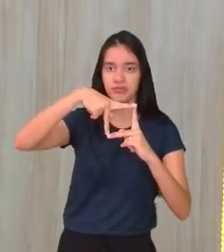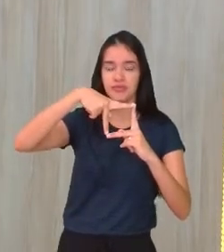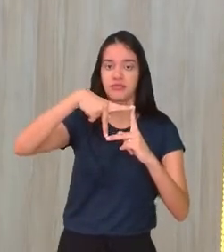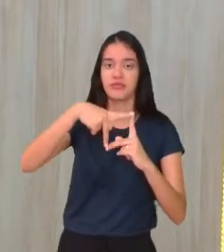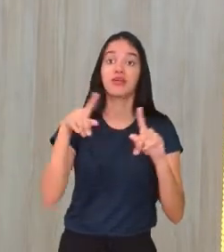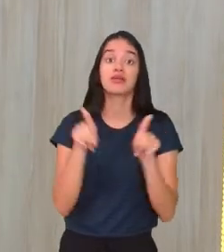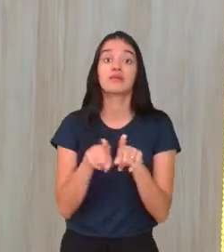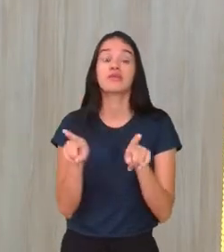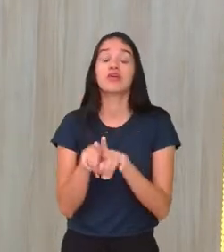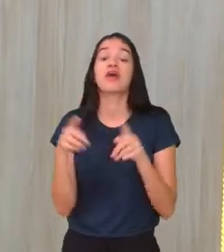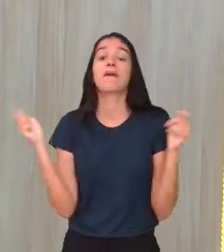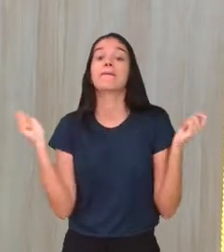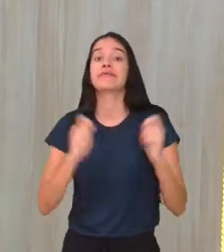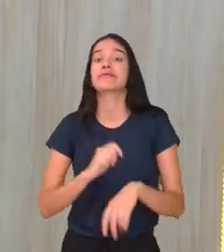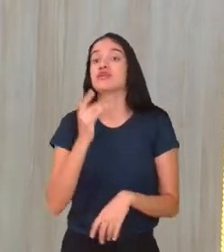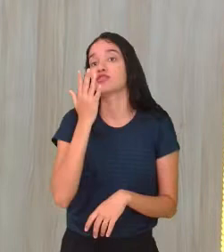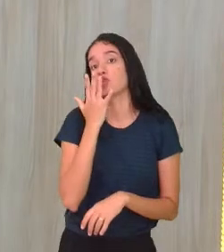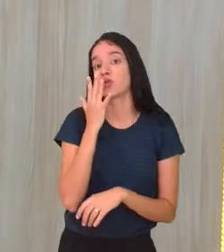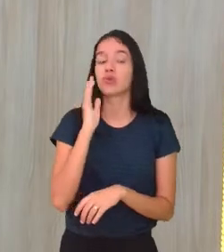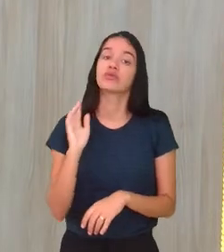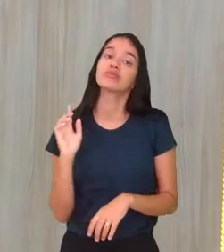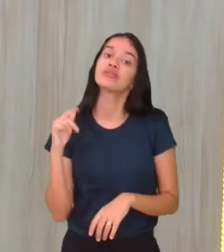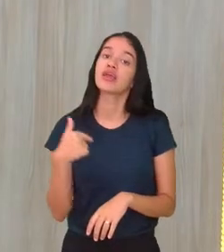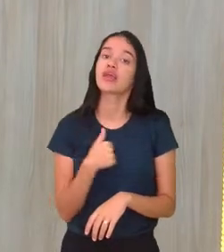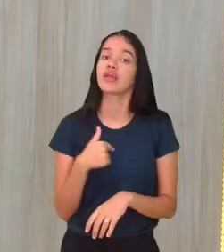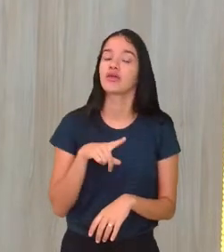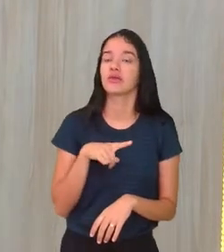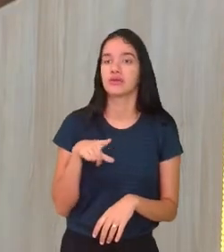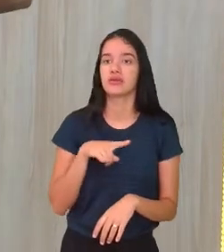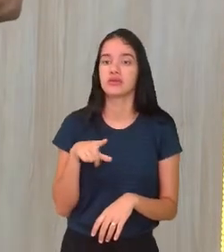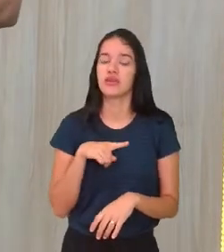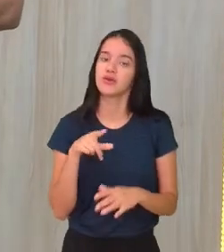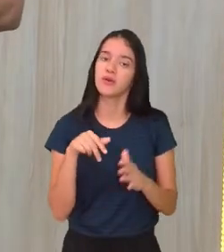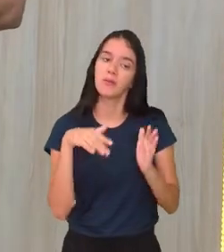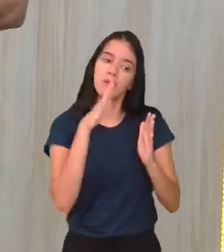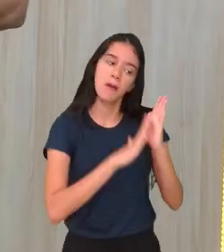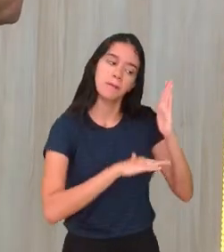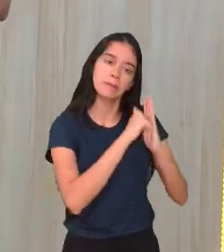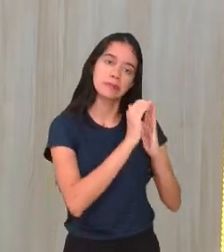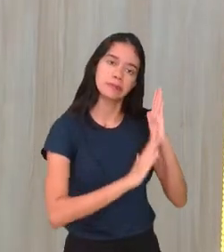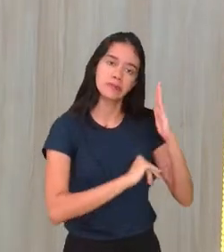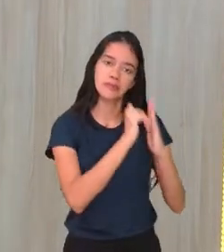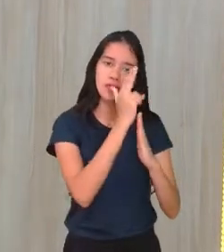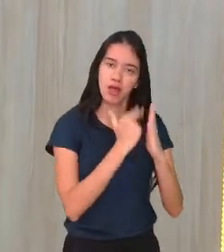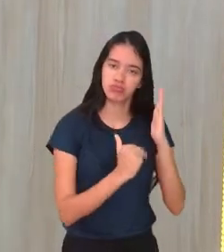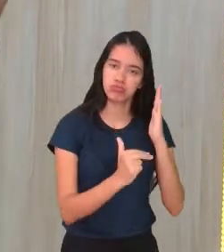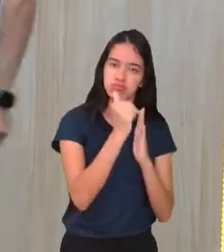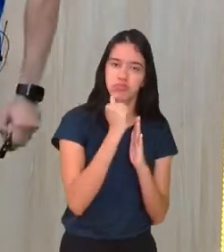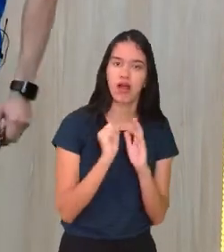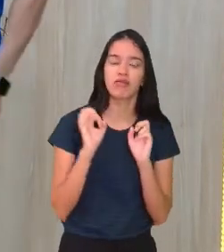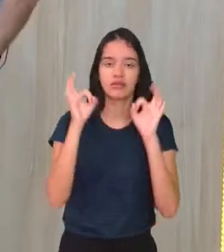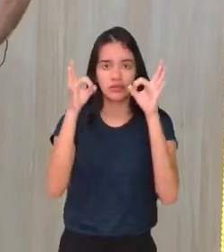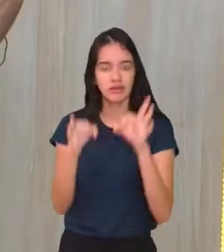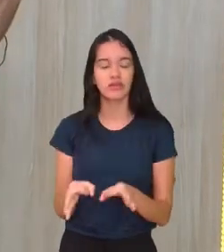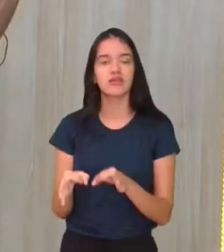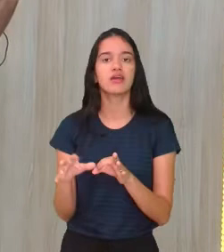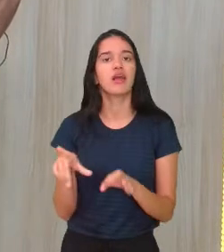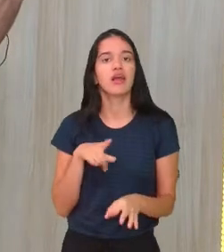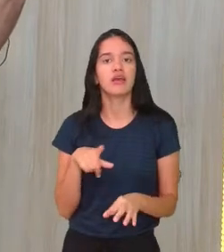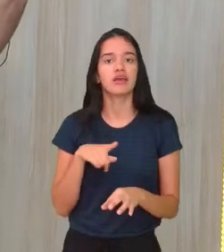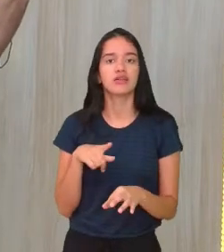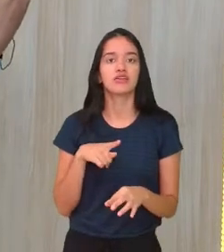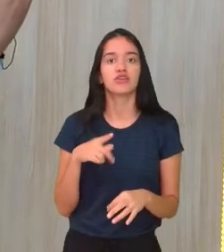as possibilidades de cores que eu tenho para pintar esse polígono, certo? Então, ó, eu